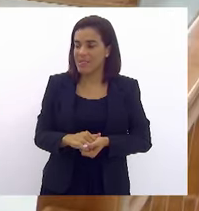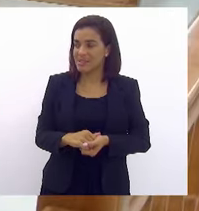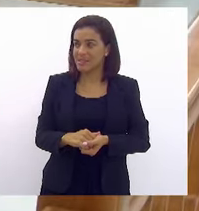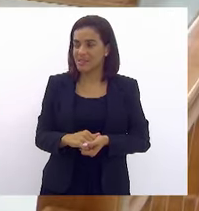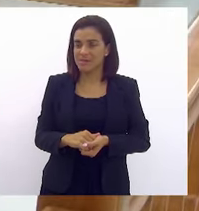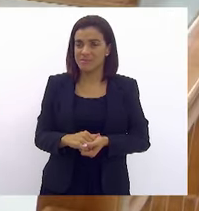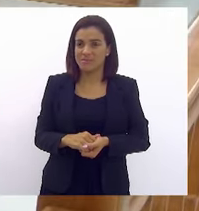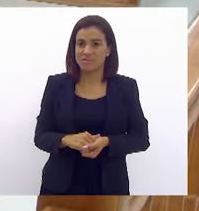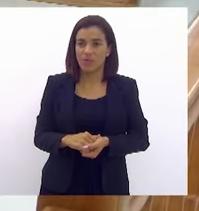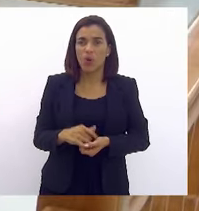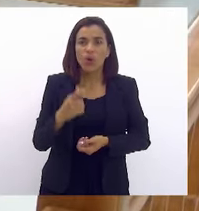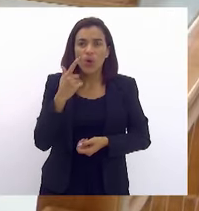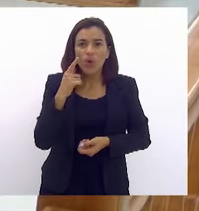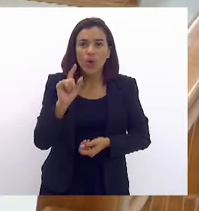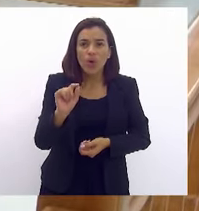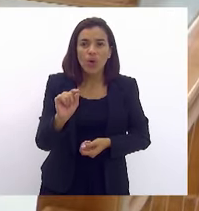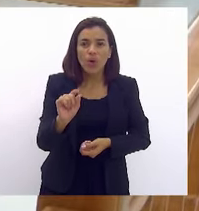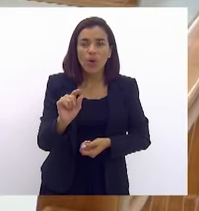Oi?